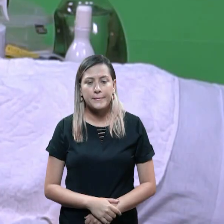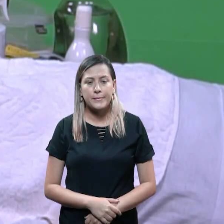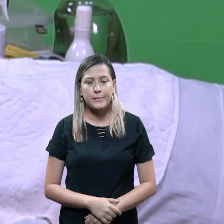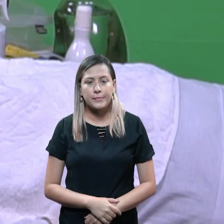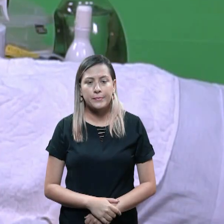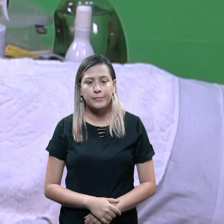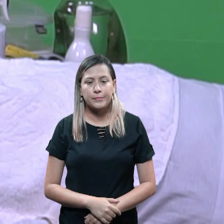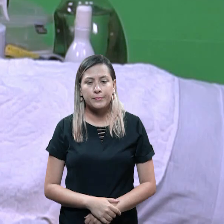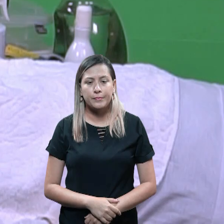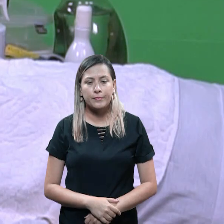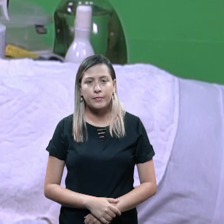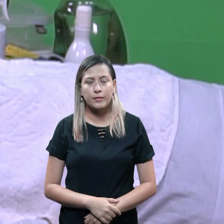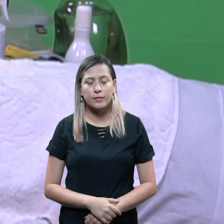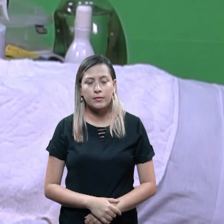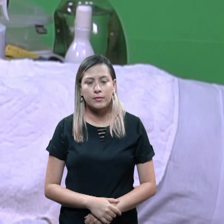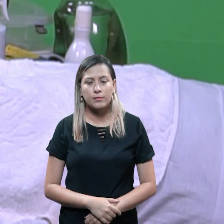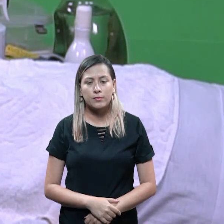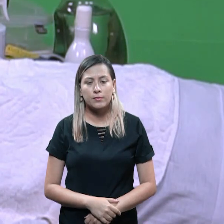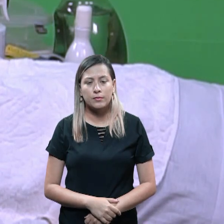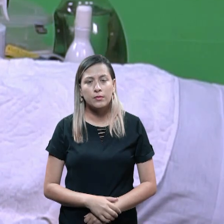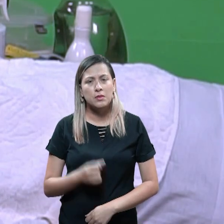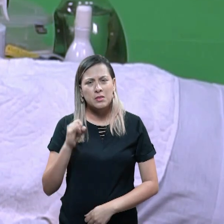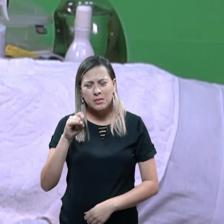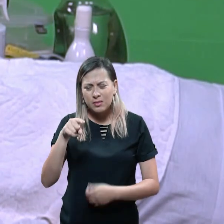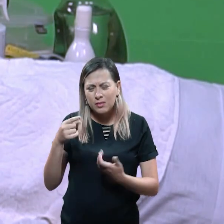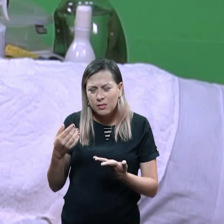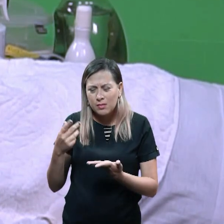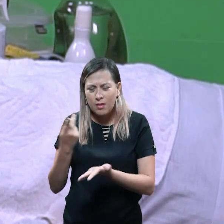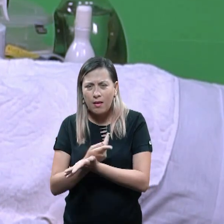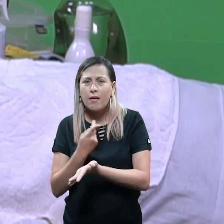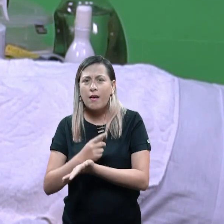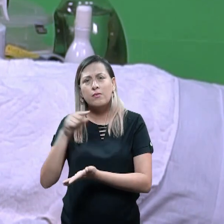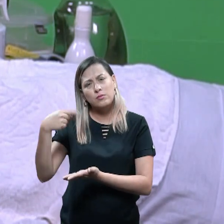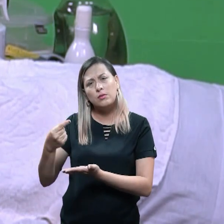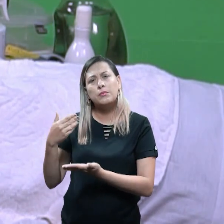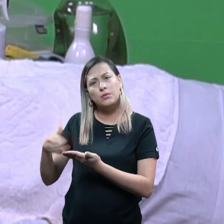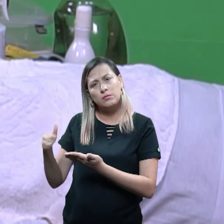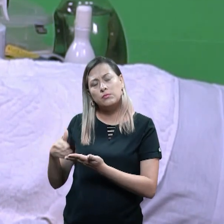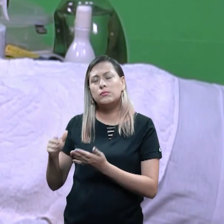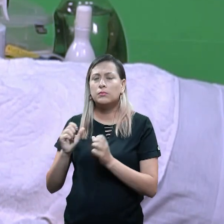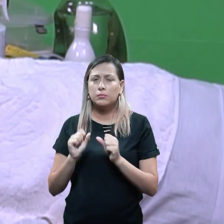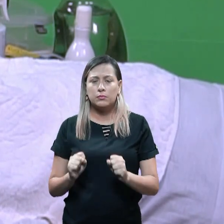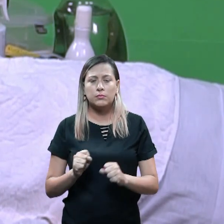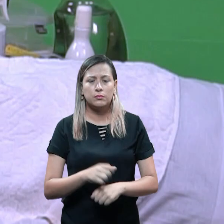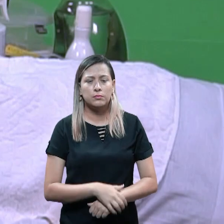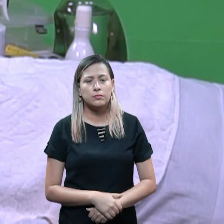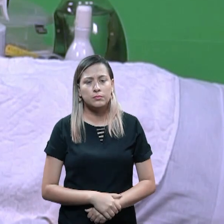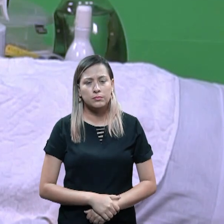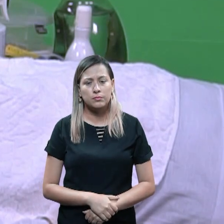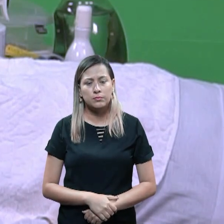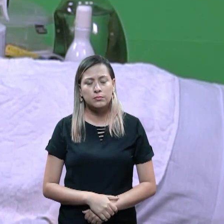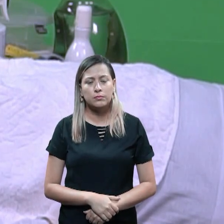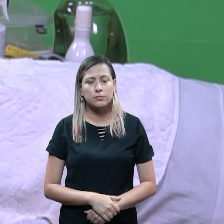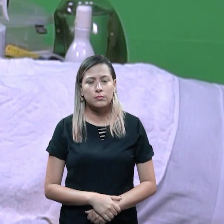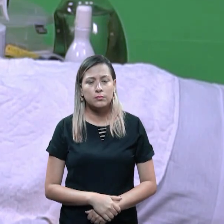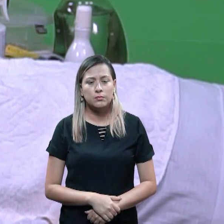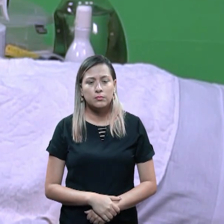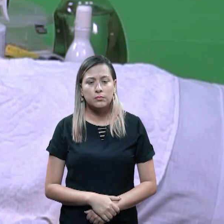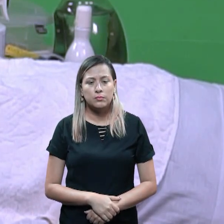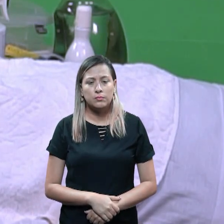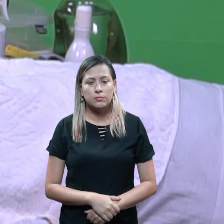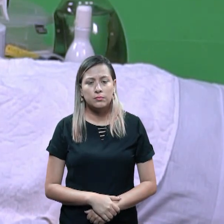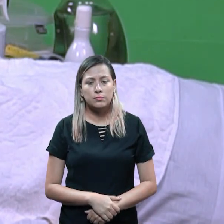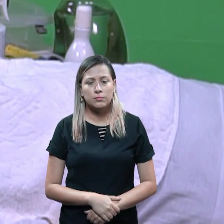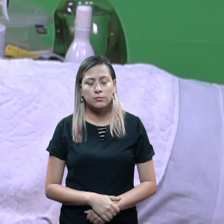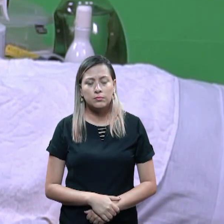Se tiver um borradinho, depois a gente tira, não tem problema nenhum. Não fica na mesma hora. Depois que terminar, aí a gente